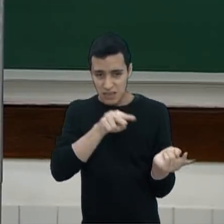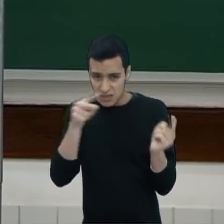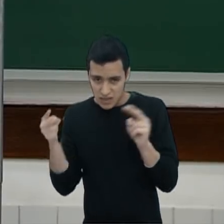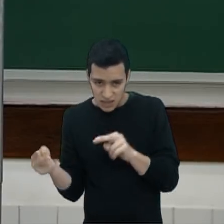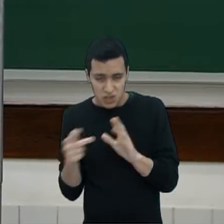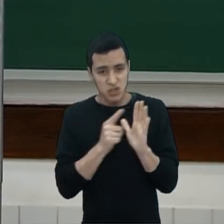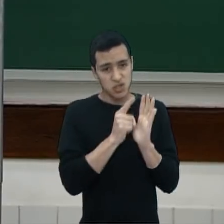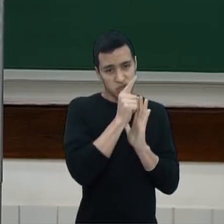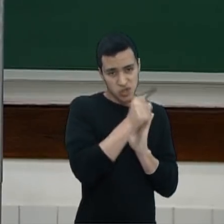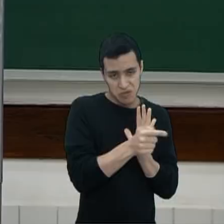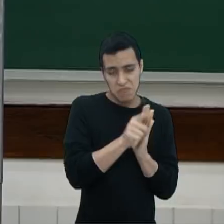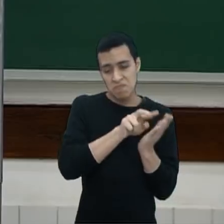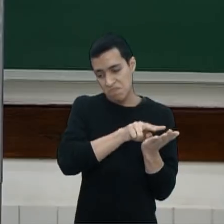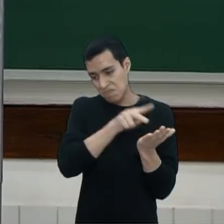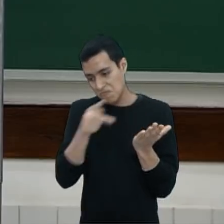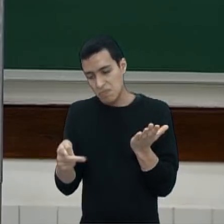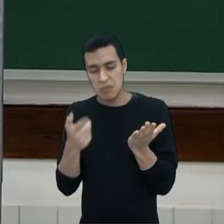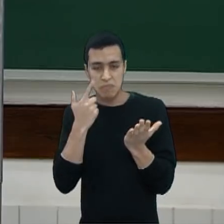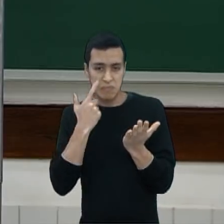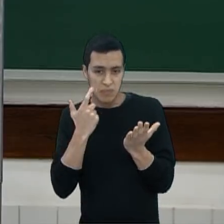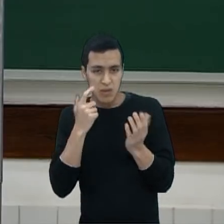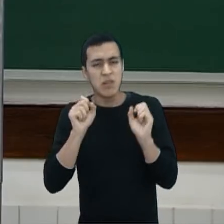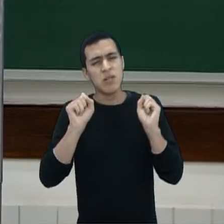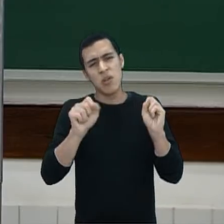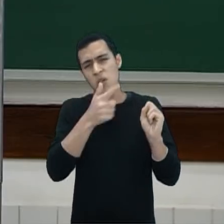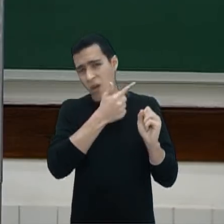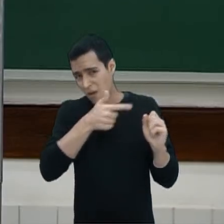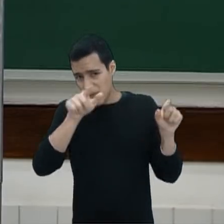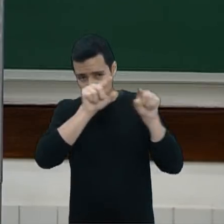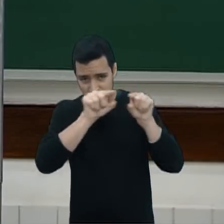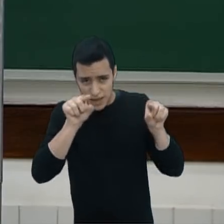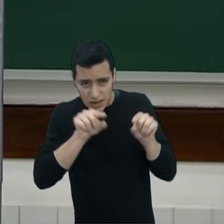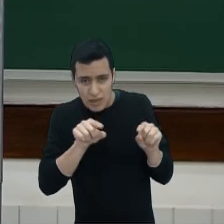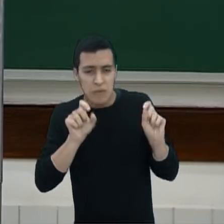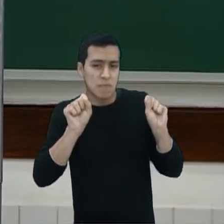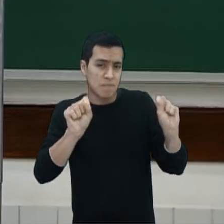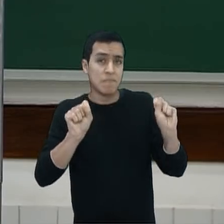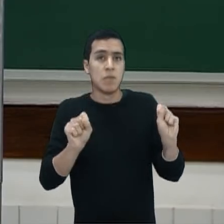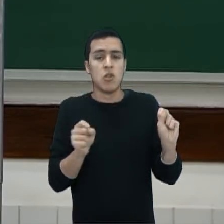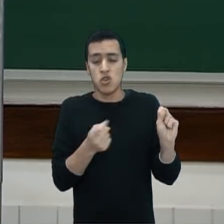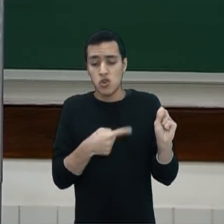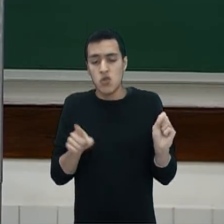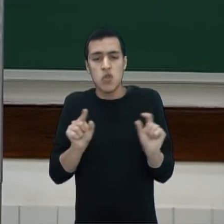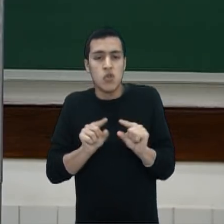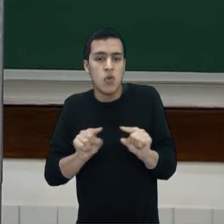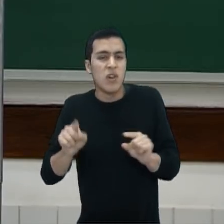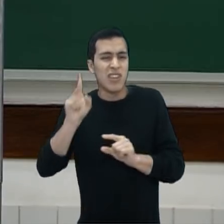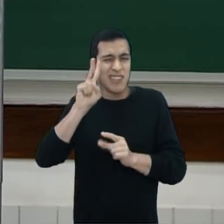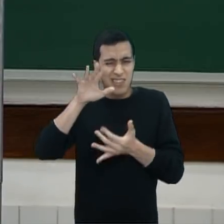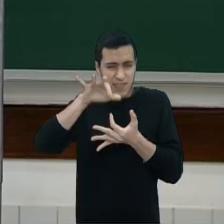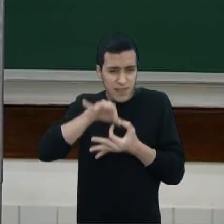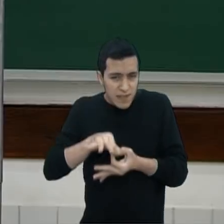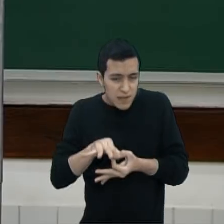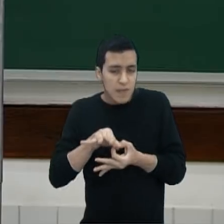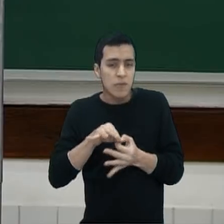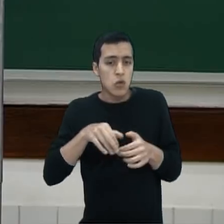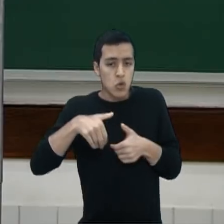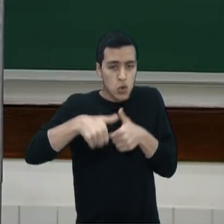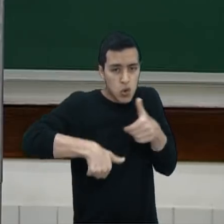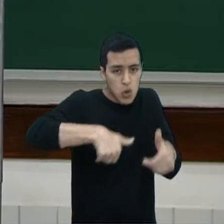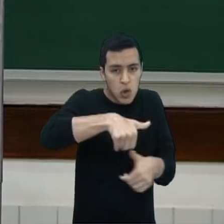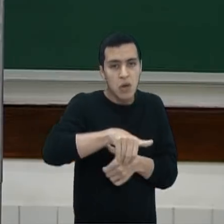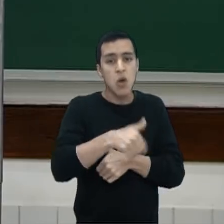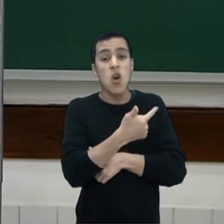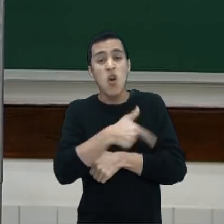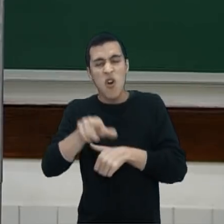podem ter utilizado aí outras frases, com certeza, para poder finalizar ali, né, a história do Curupira, certo?